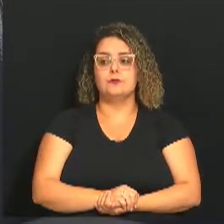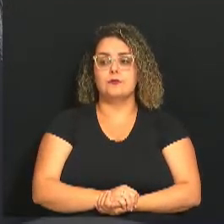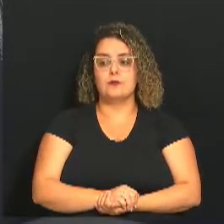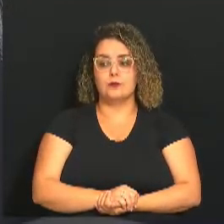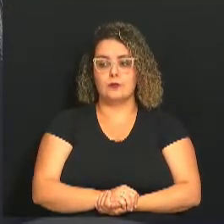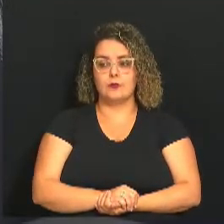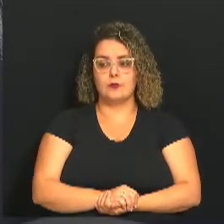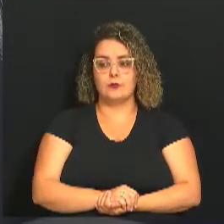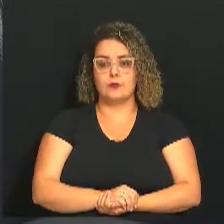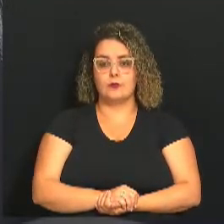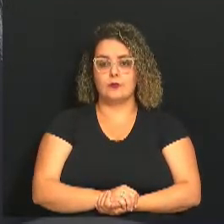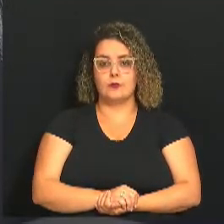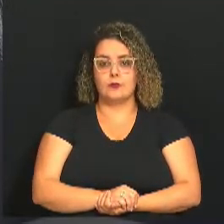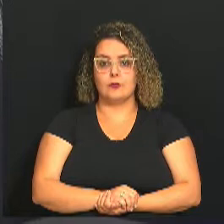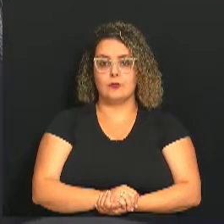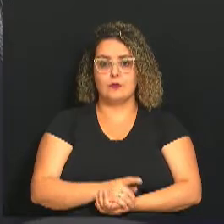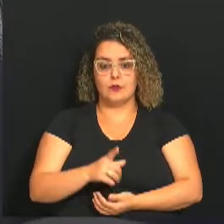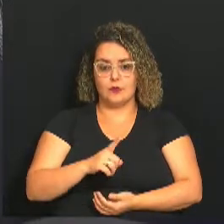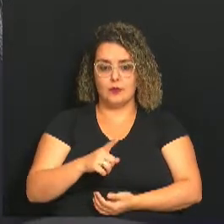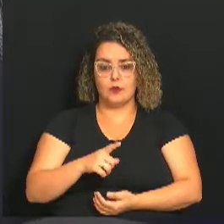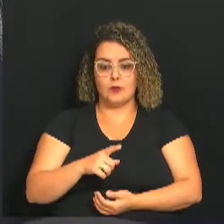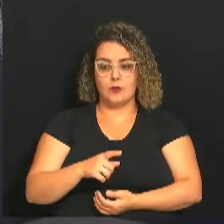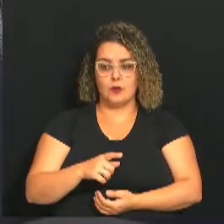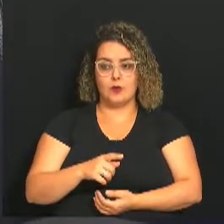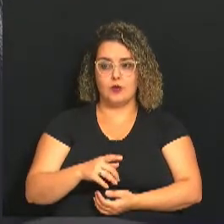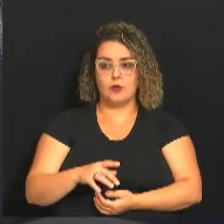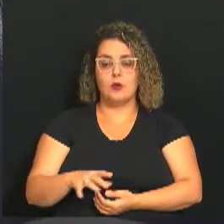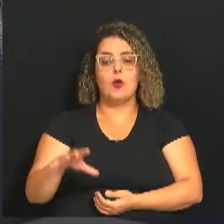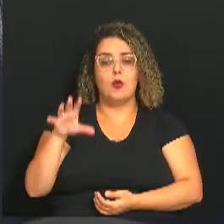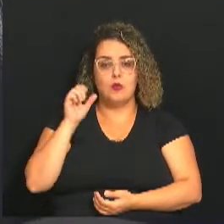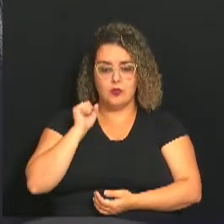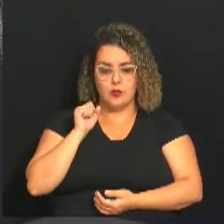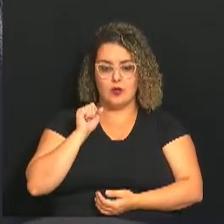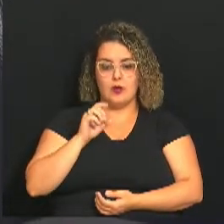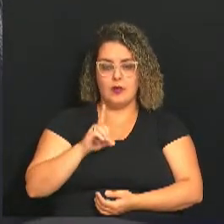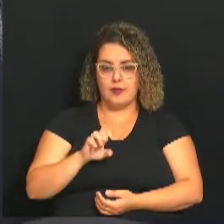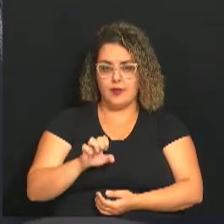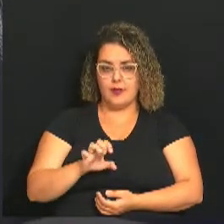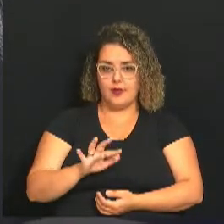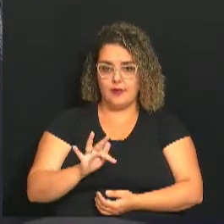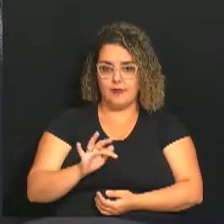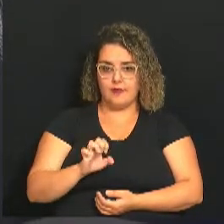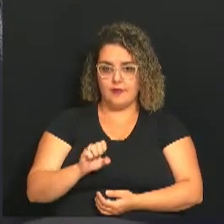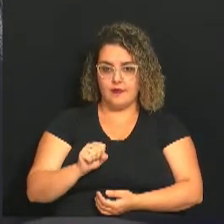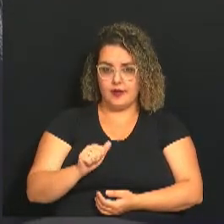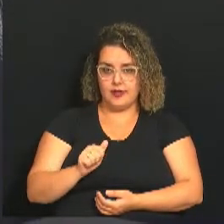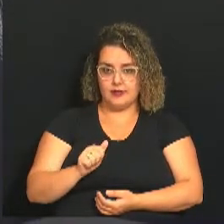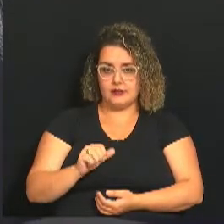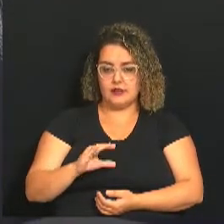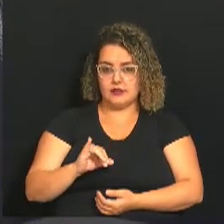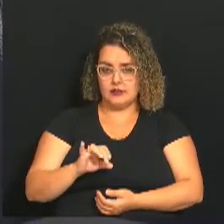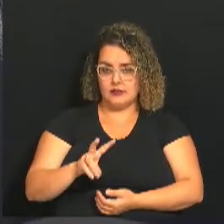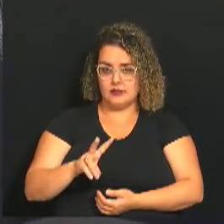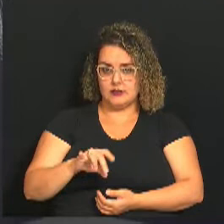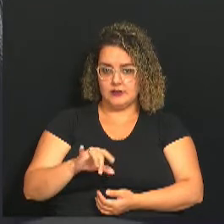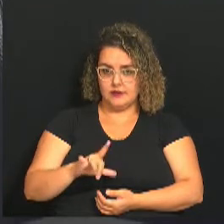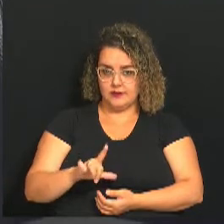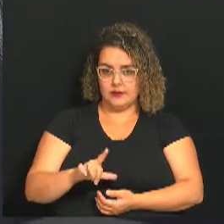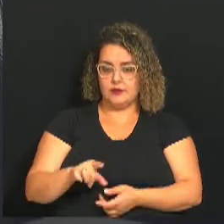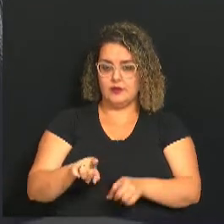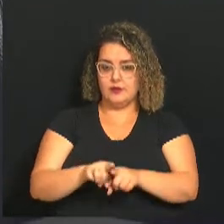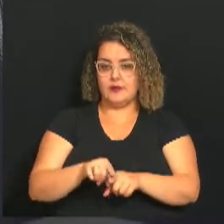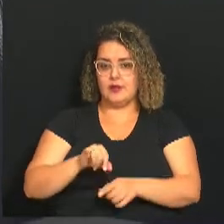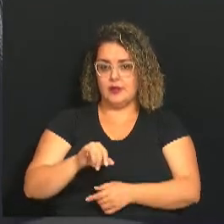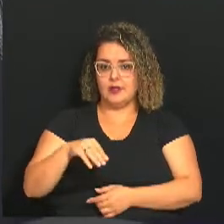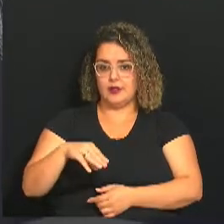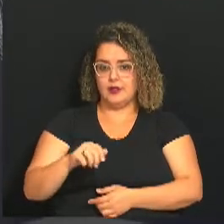de ouvir a Defesa Civil e a IMA, pensando um pouco as questões de tecnologia e,